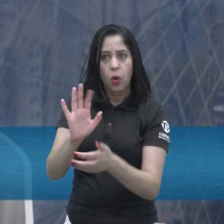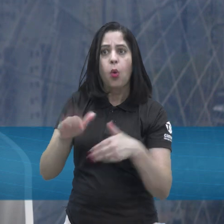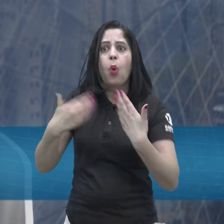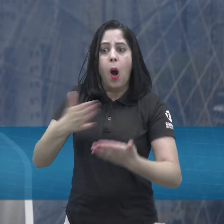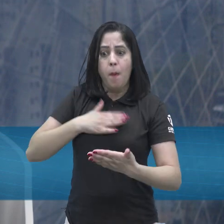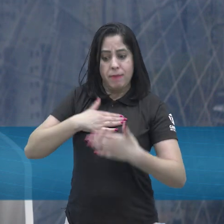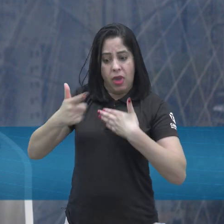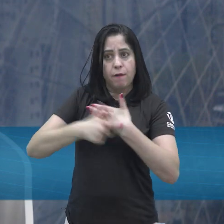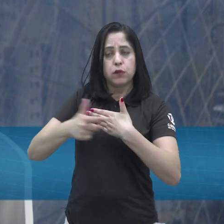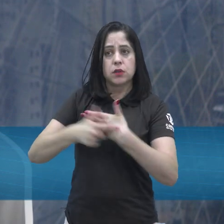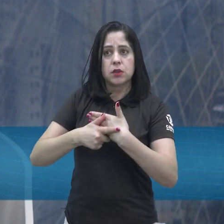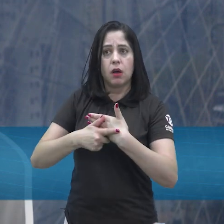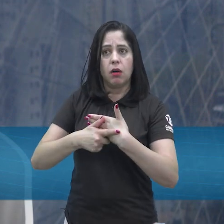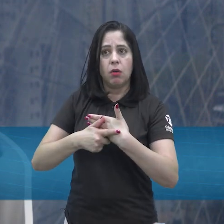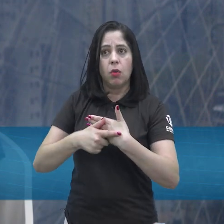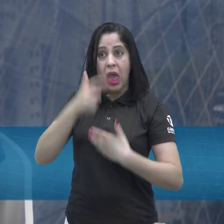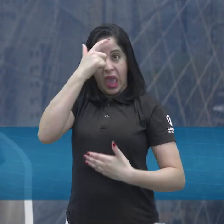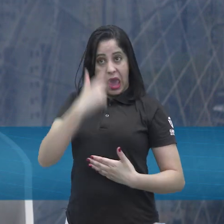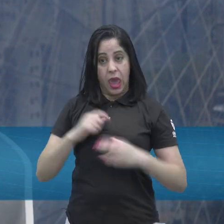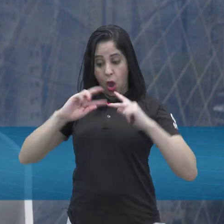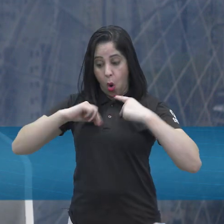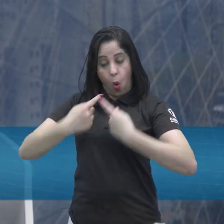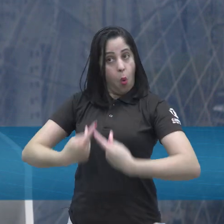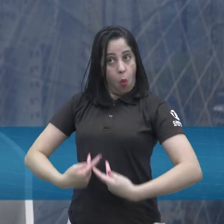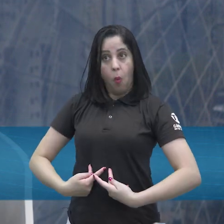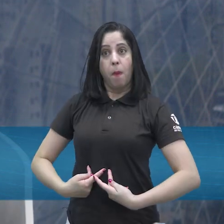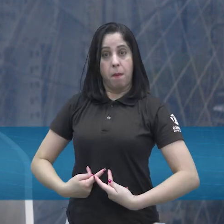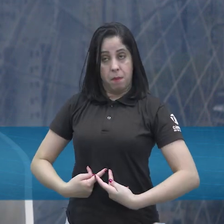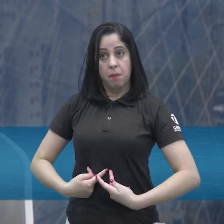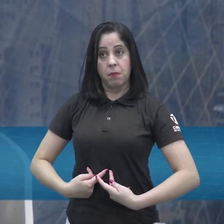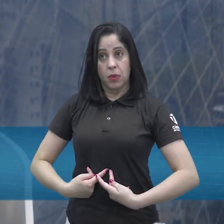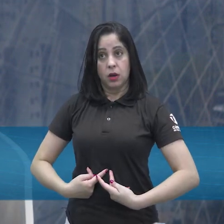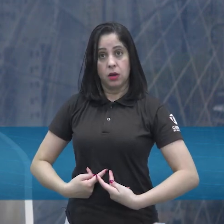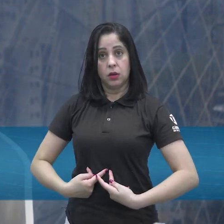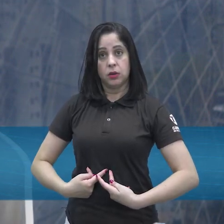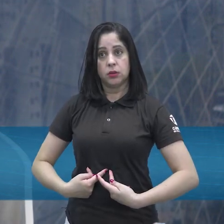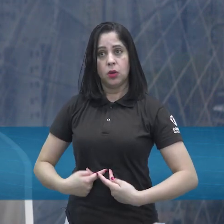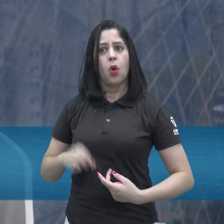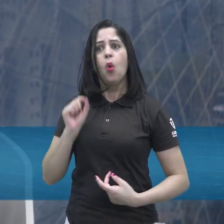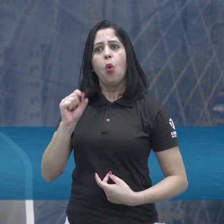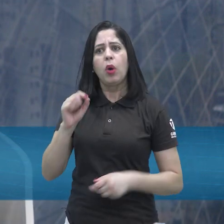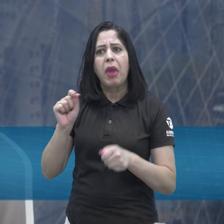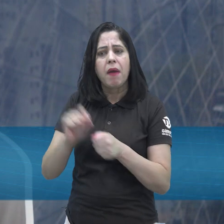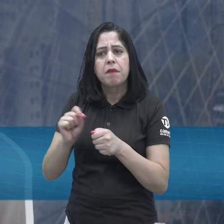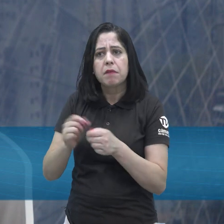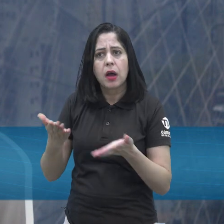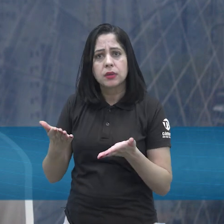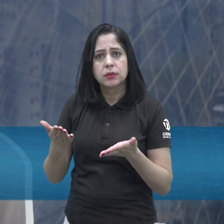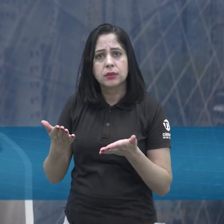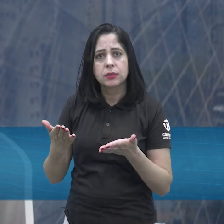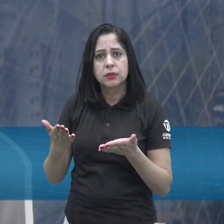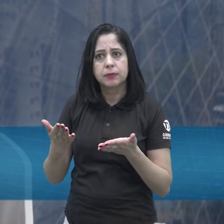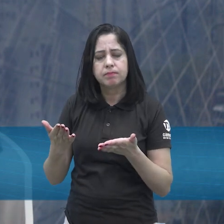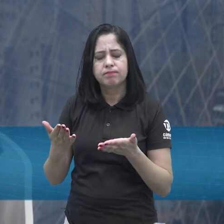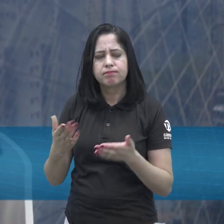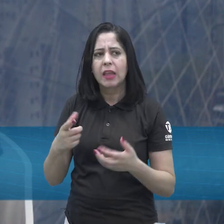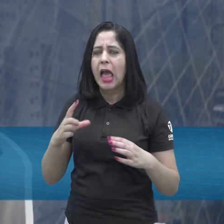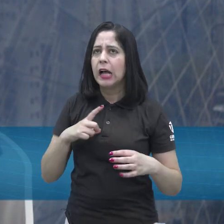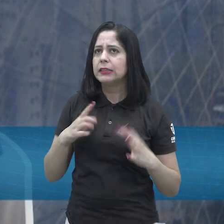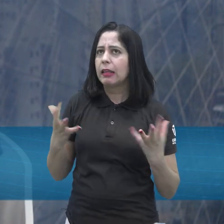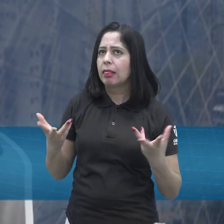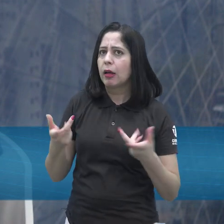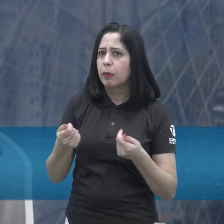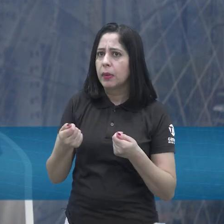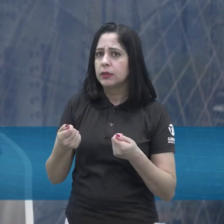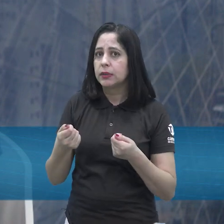desse espaço? O que sobra para mim como ser humano, entre aspas e muitas aspas, fazer nesse ambiente? tem algumas